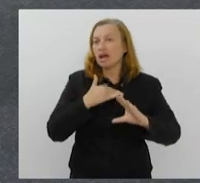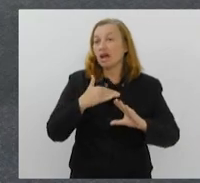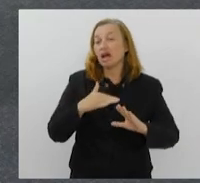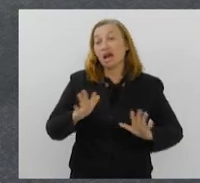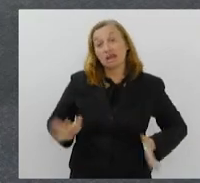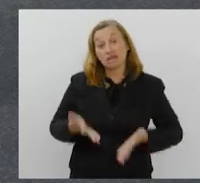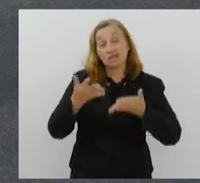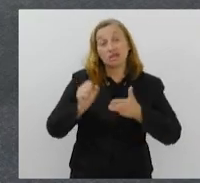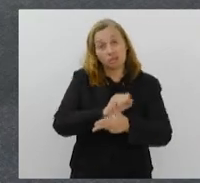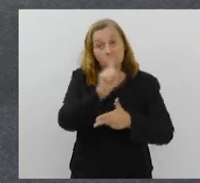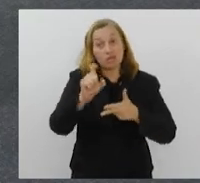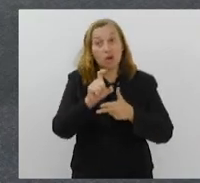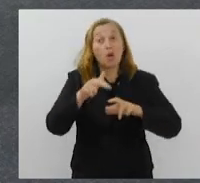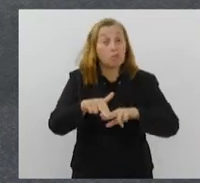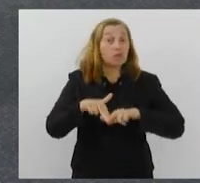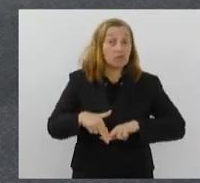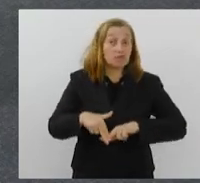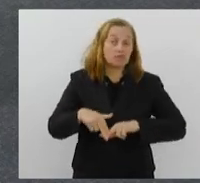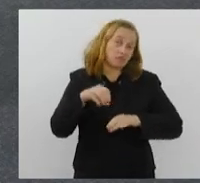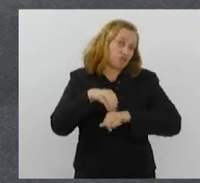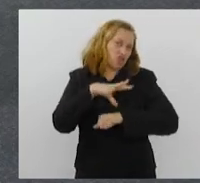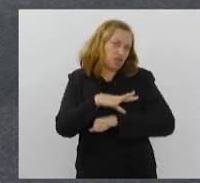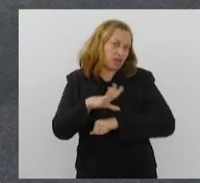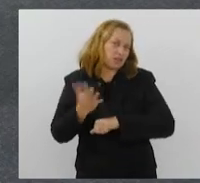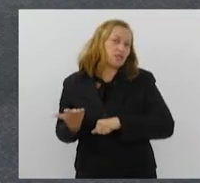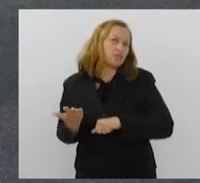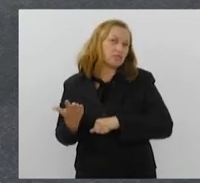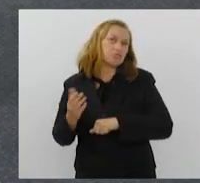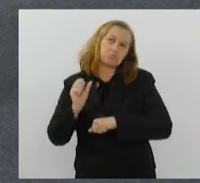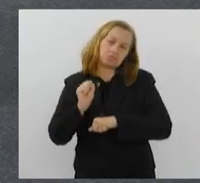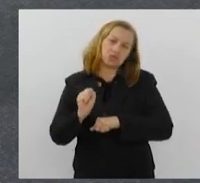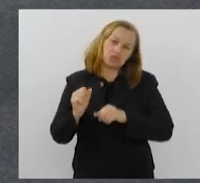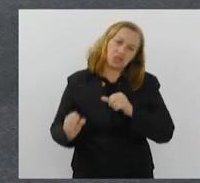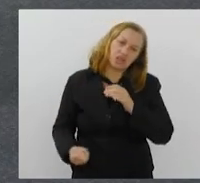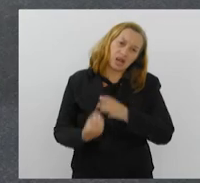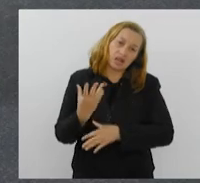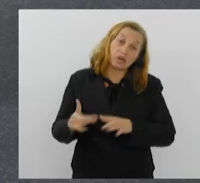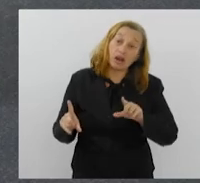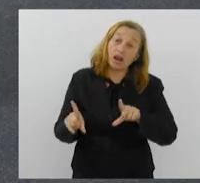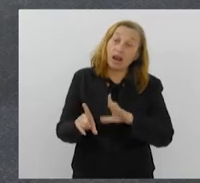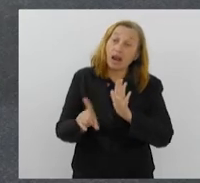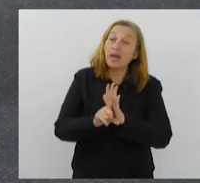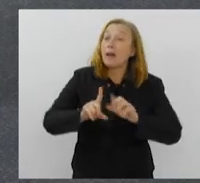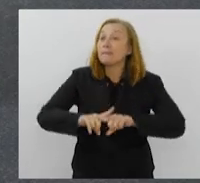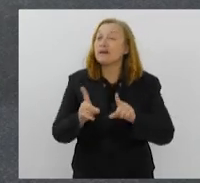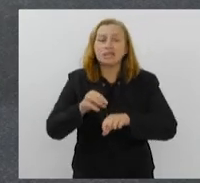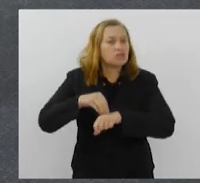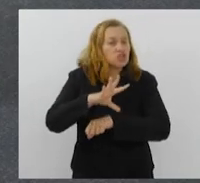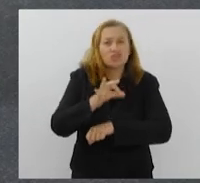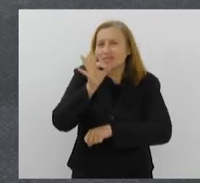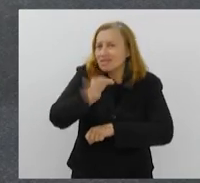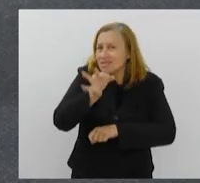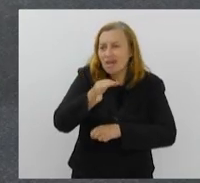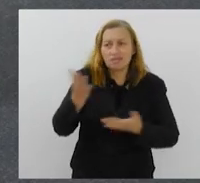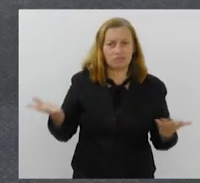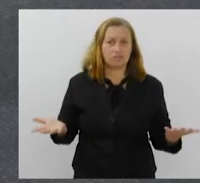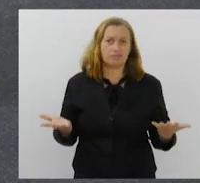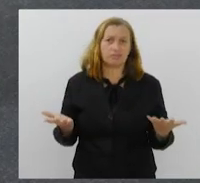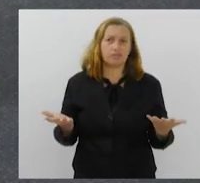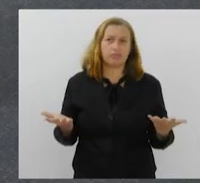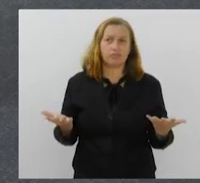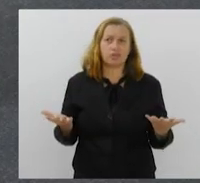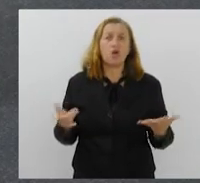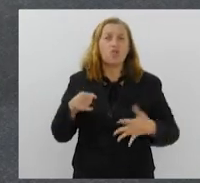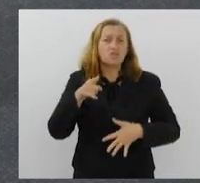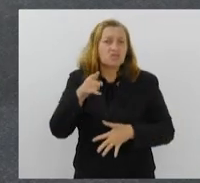do Executivo, por isso que Vossa Excelência fez uma indicação, senão teria feito uma lei. Mas é uma indicação que tem toda a razão de ser. Quer